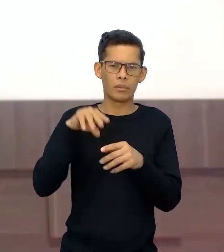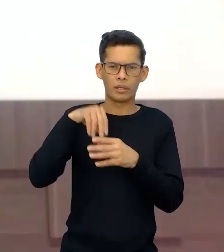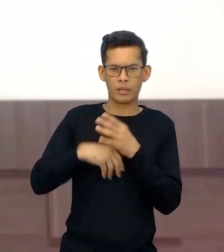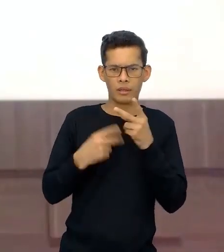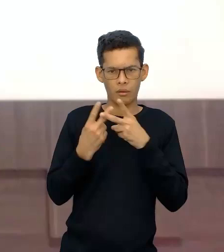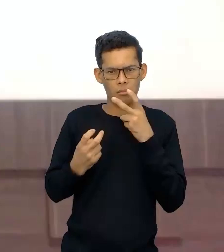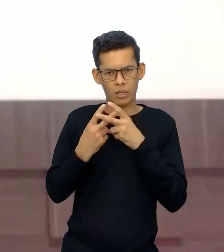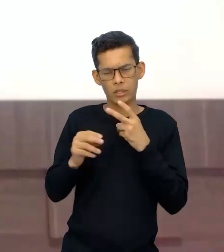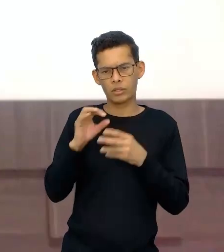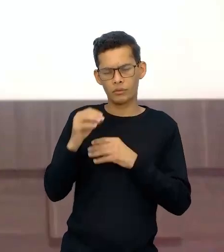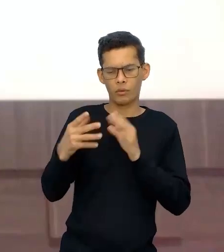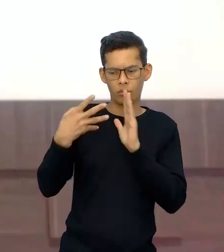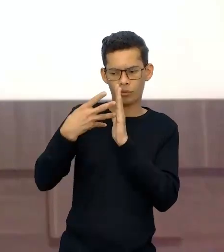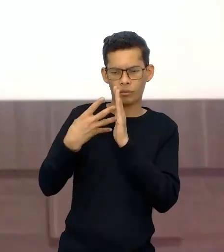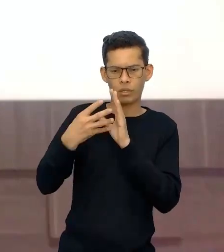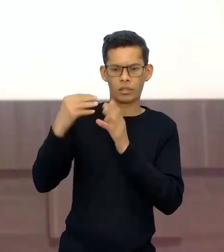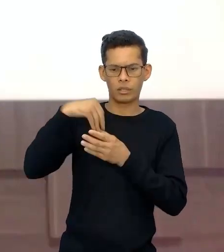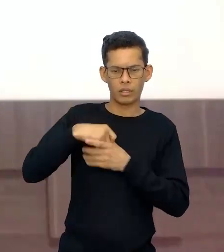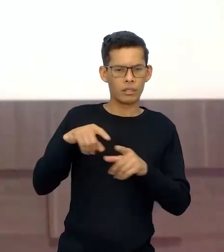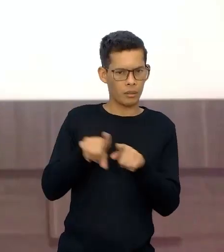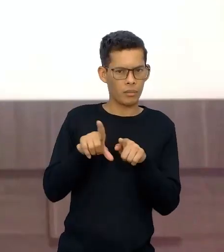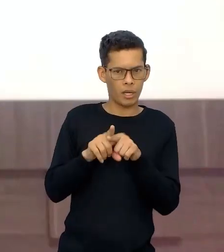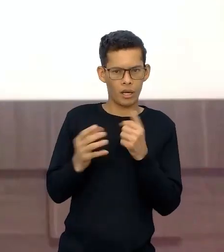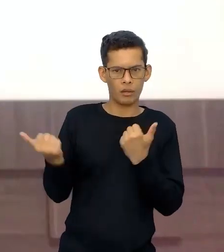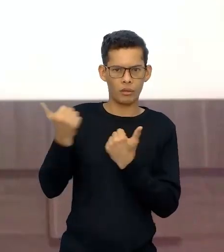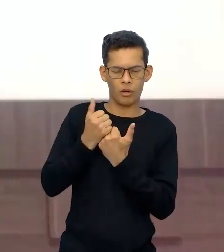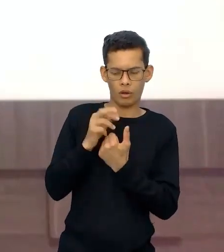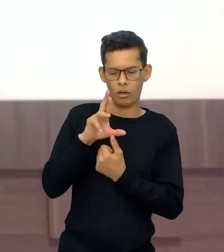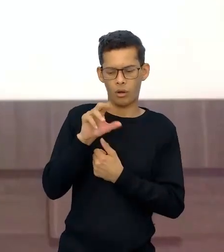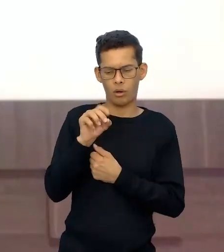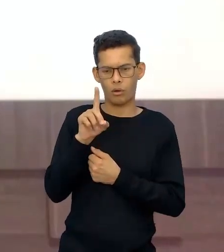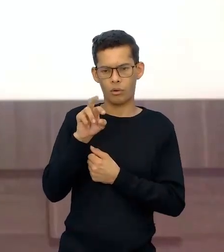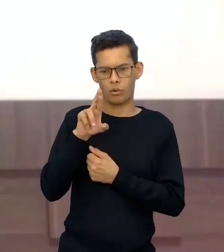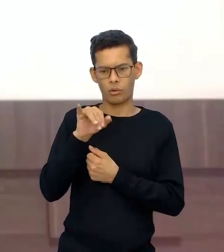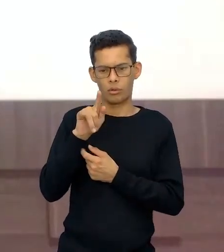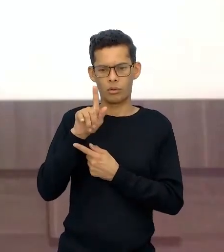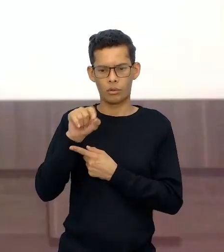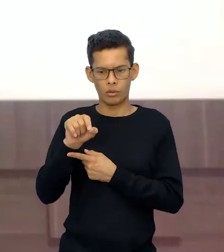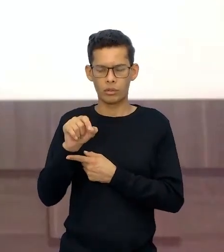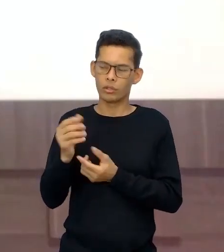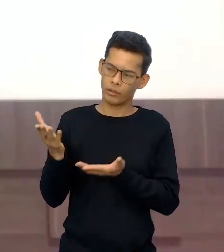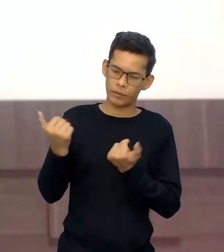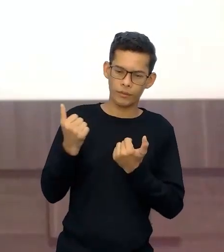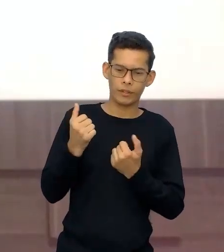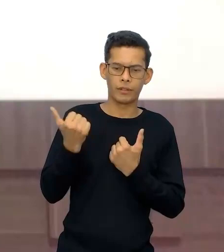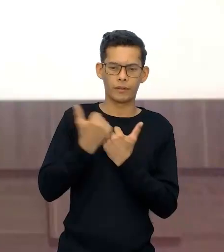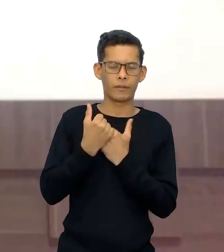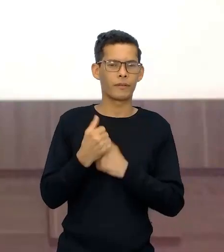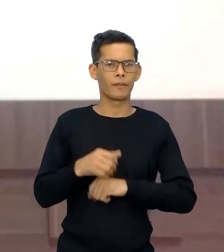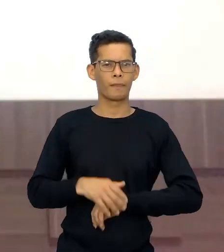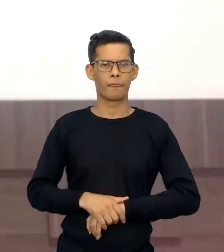formulário. Deixo um grande abraço e passo a palavra para o Rodrigo também se despedir, né? Com você, Rodrigo.